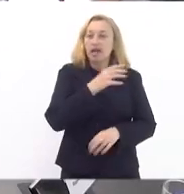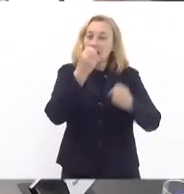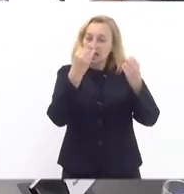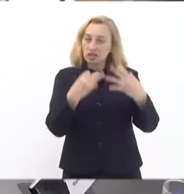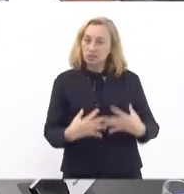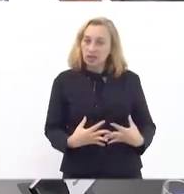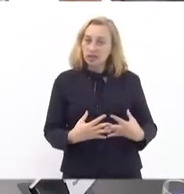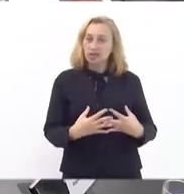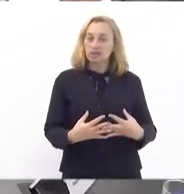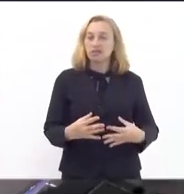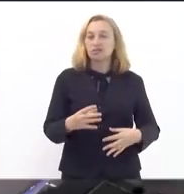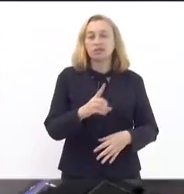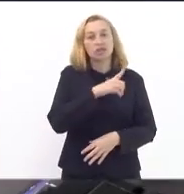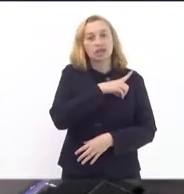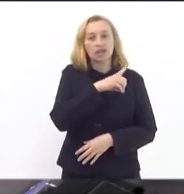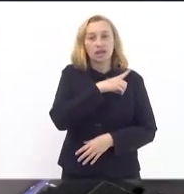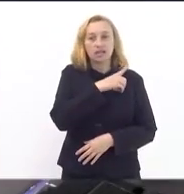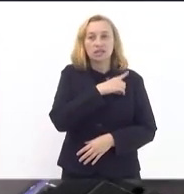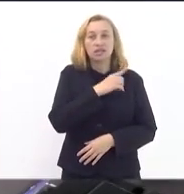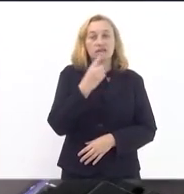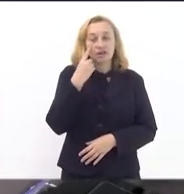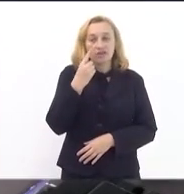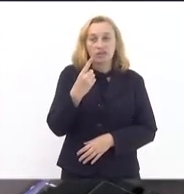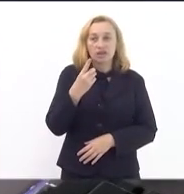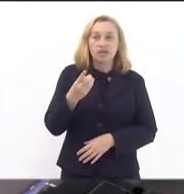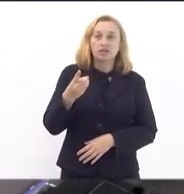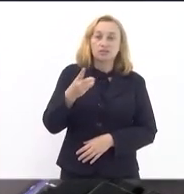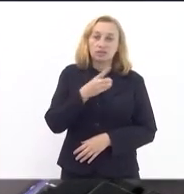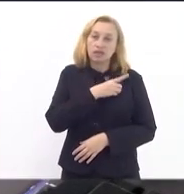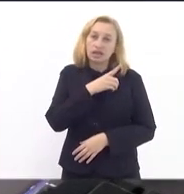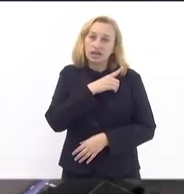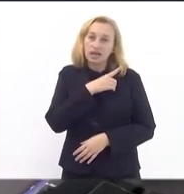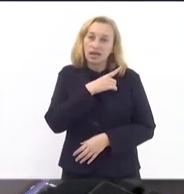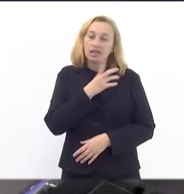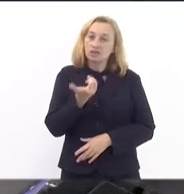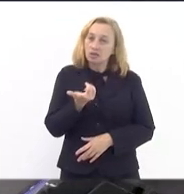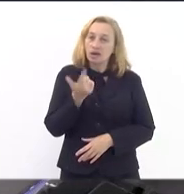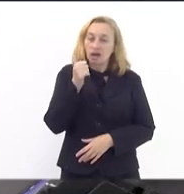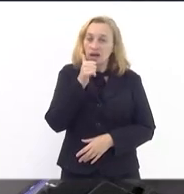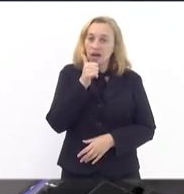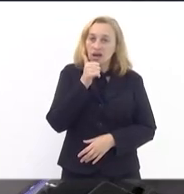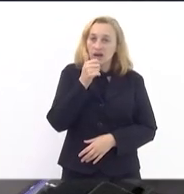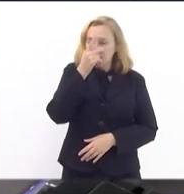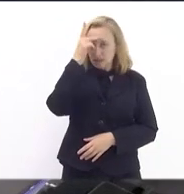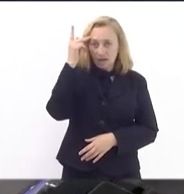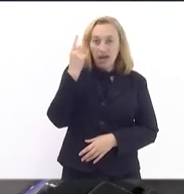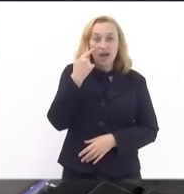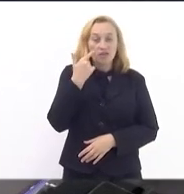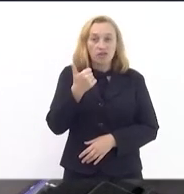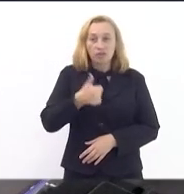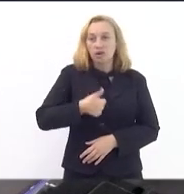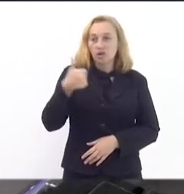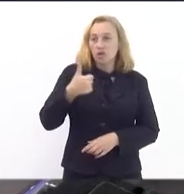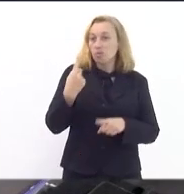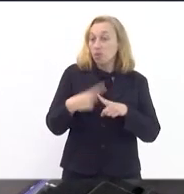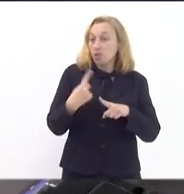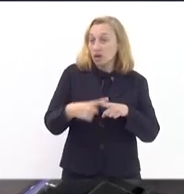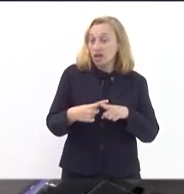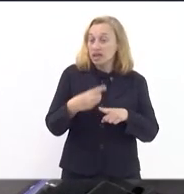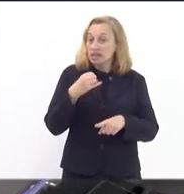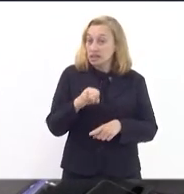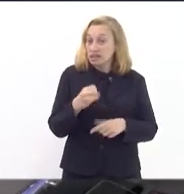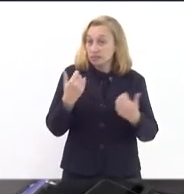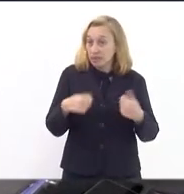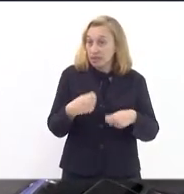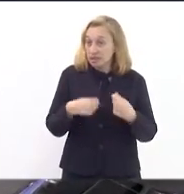PM na delegacia é que vai levar o delegado lá desfazer a tipificação porque também se